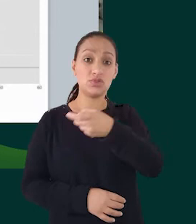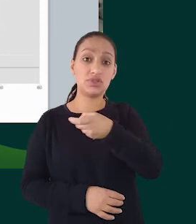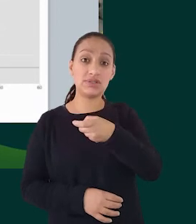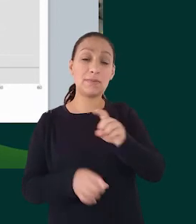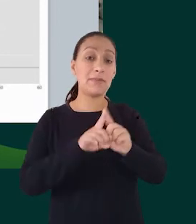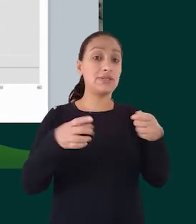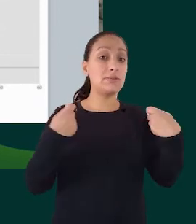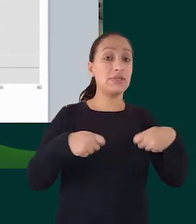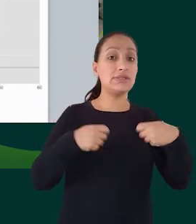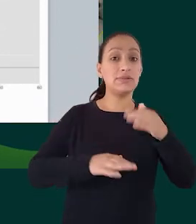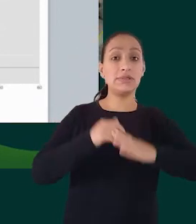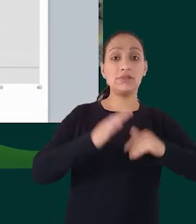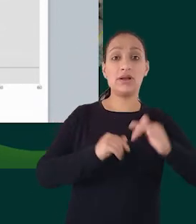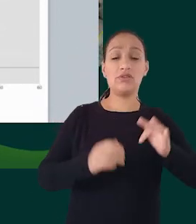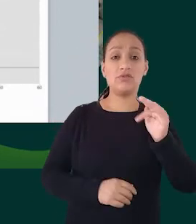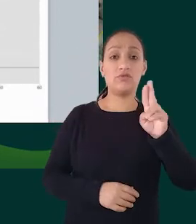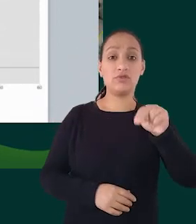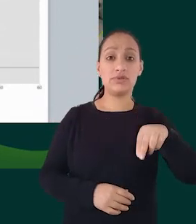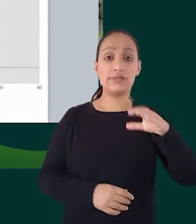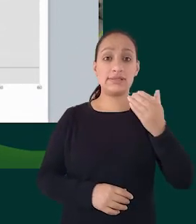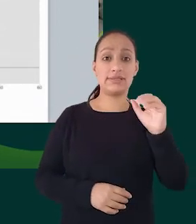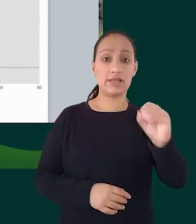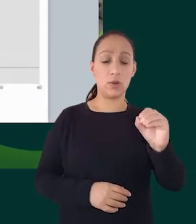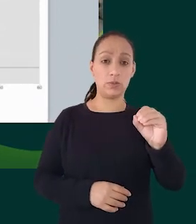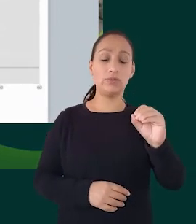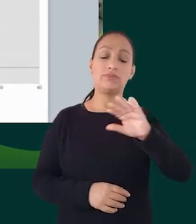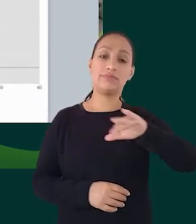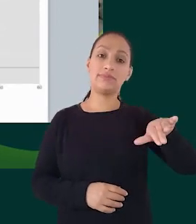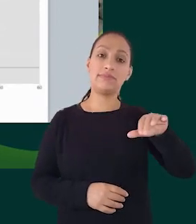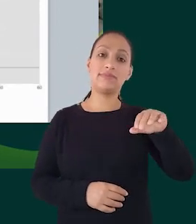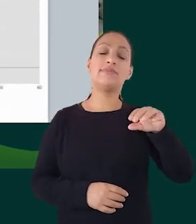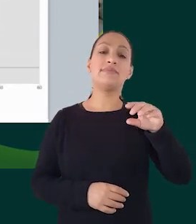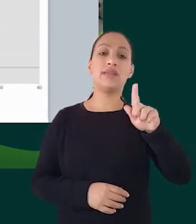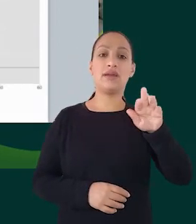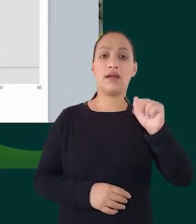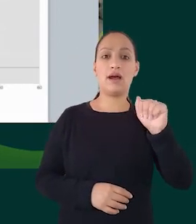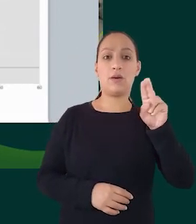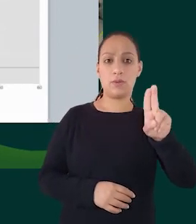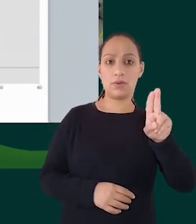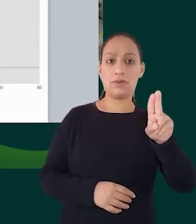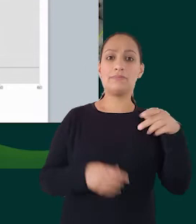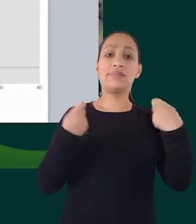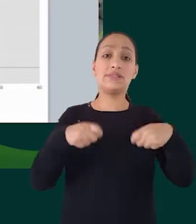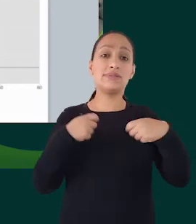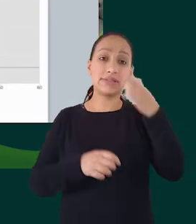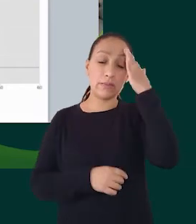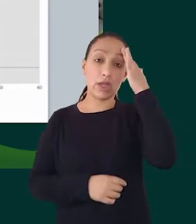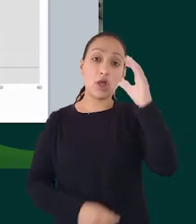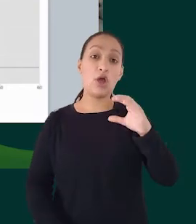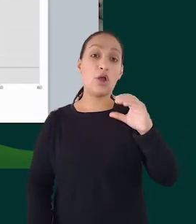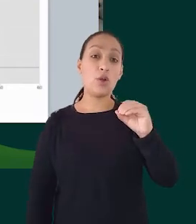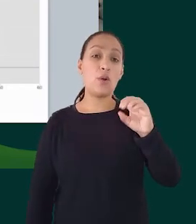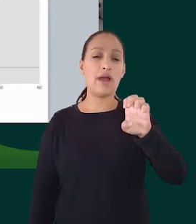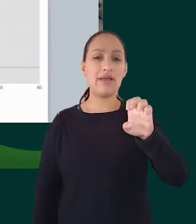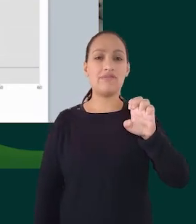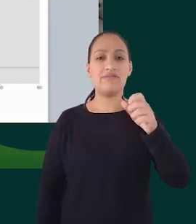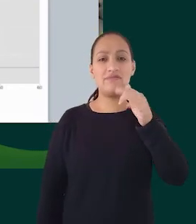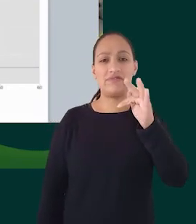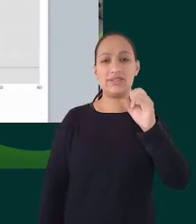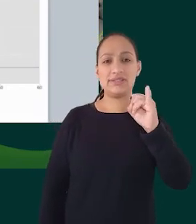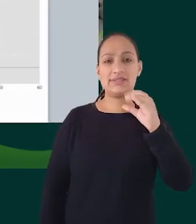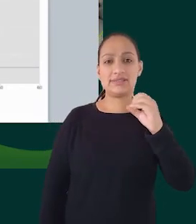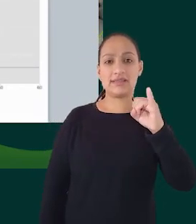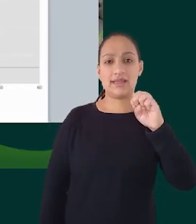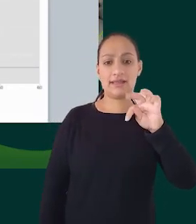o meu coeficiente angular, o meu a, e qual é o meu coeficiente que intercepta